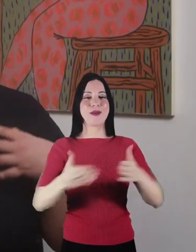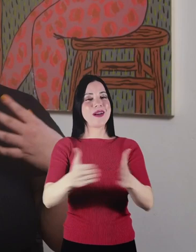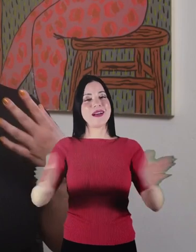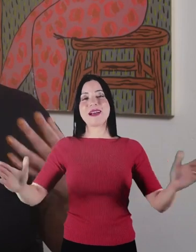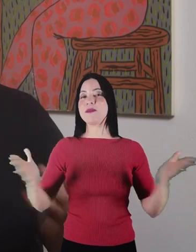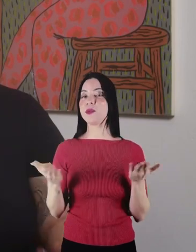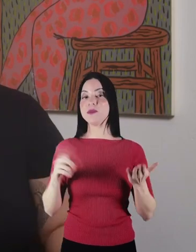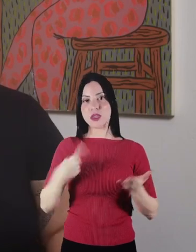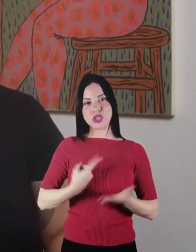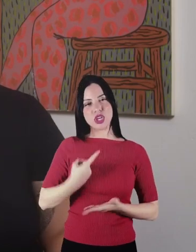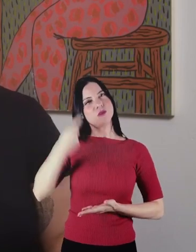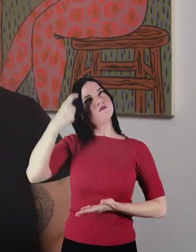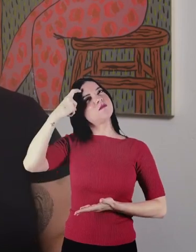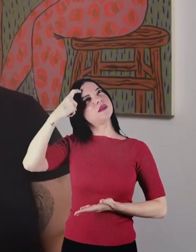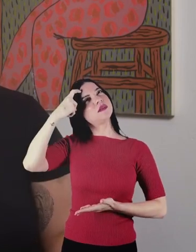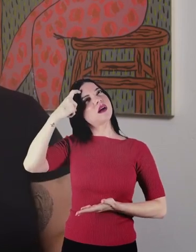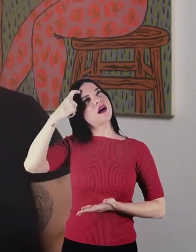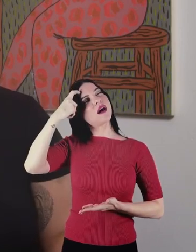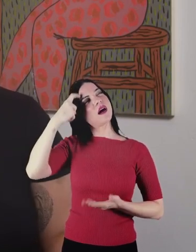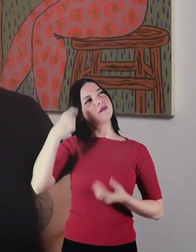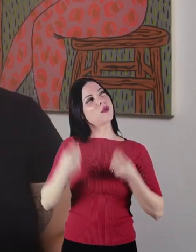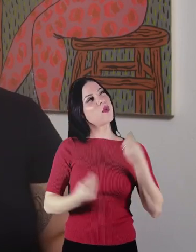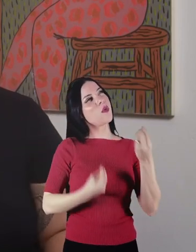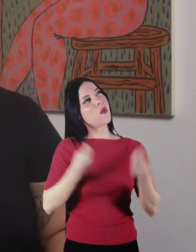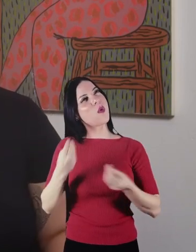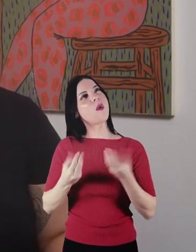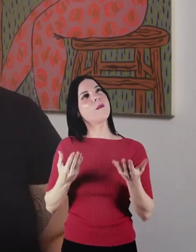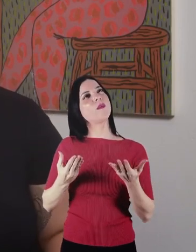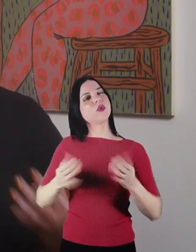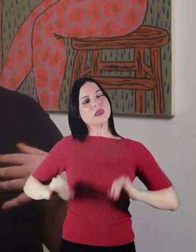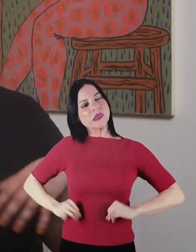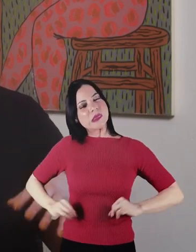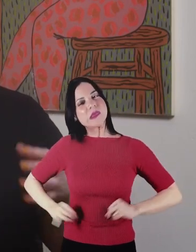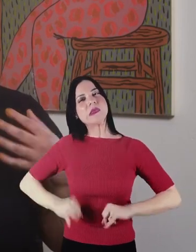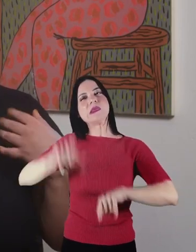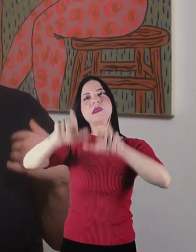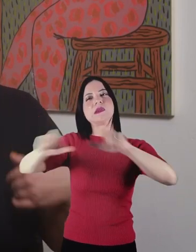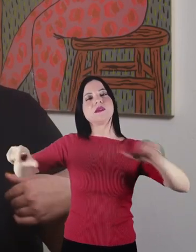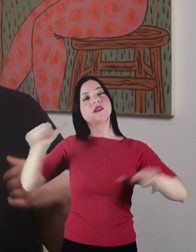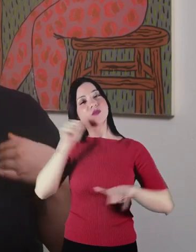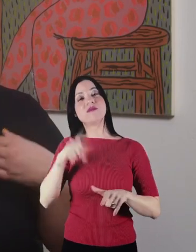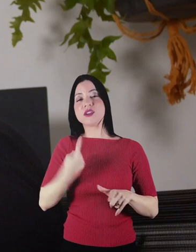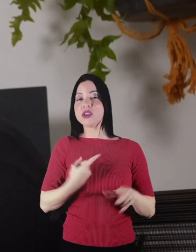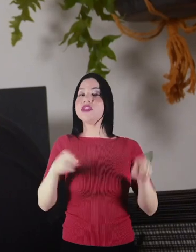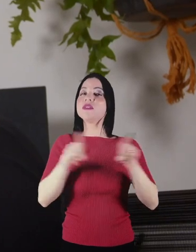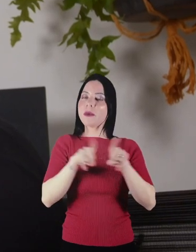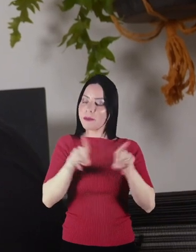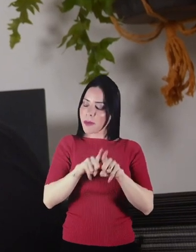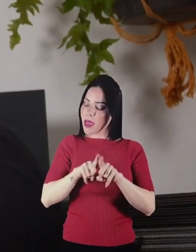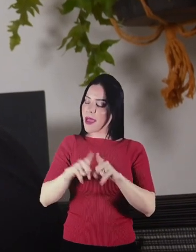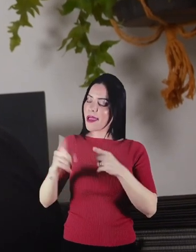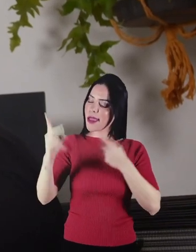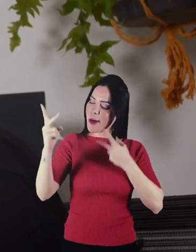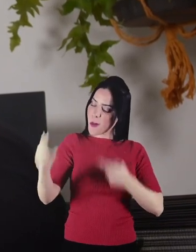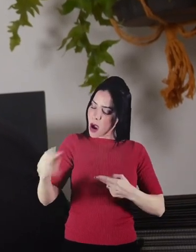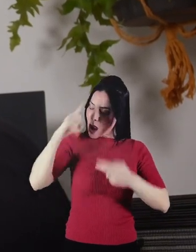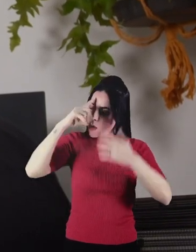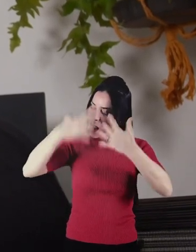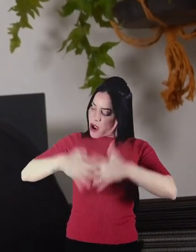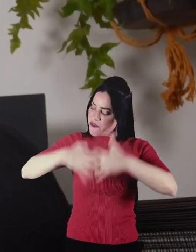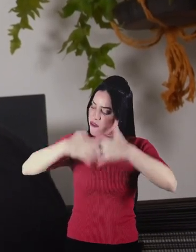num processo de pensar a dor dessas mulheres, a gente também reflete sobre as nossas e também começa num processo